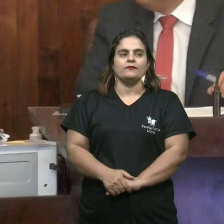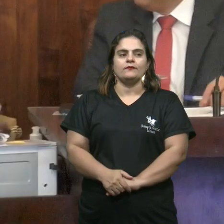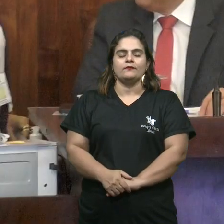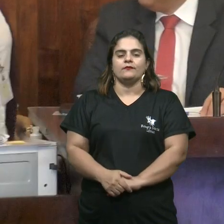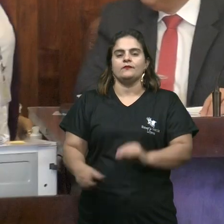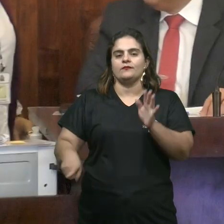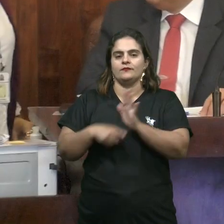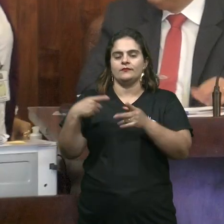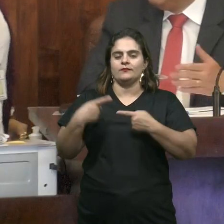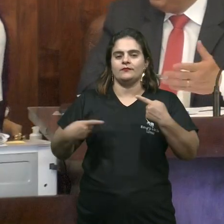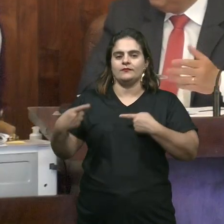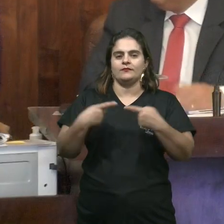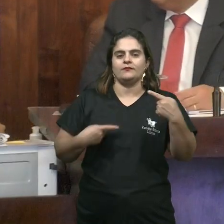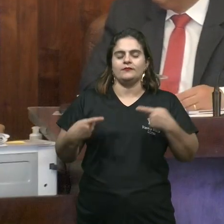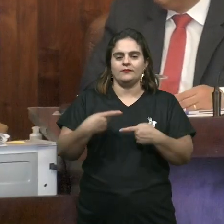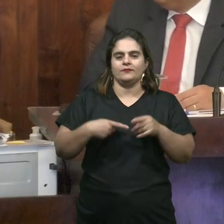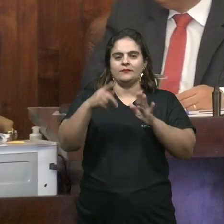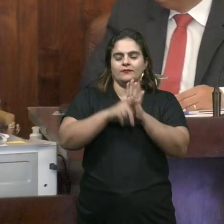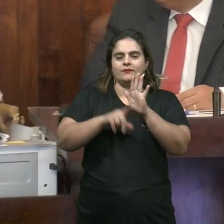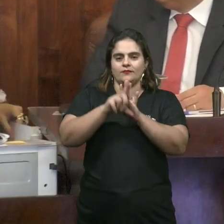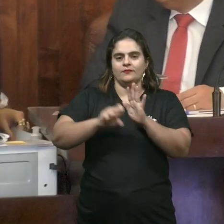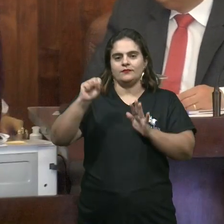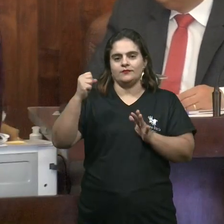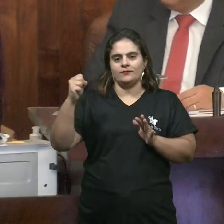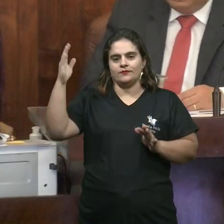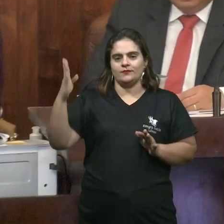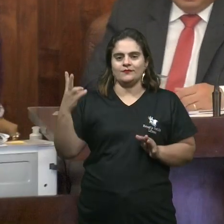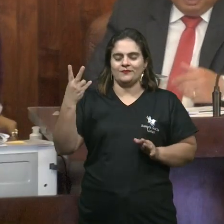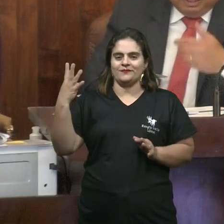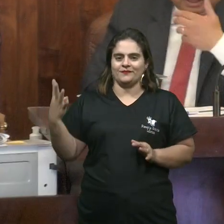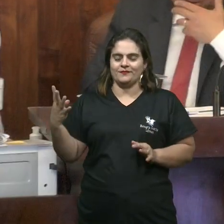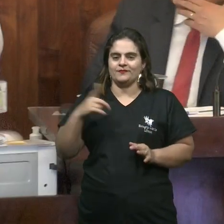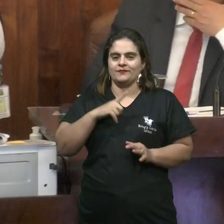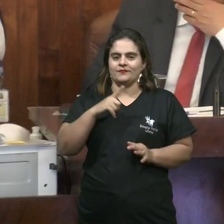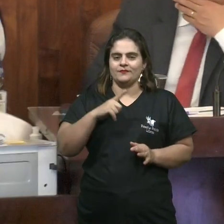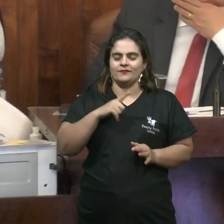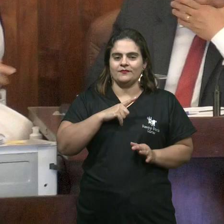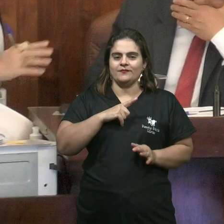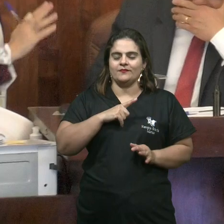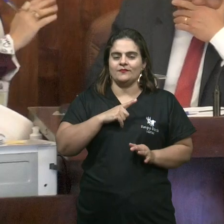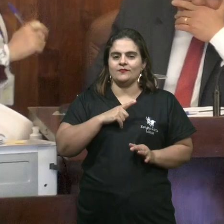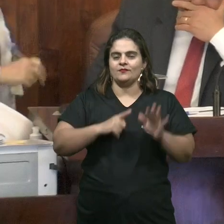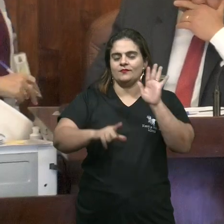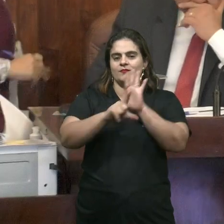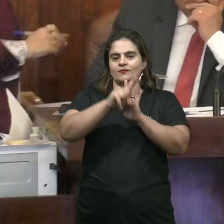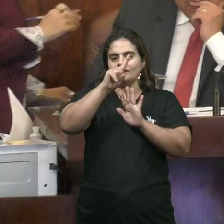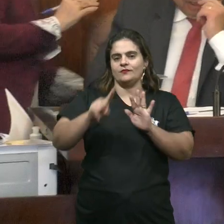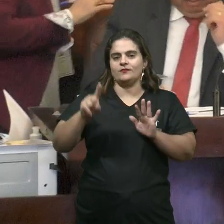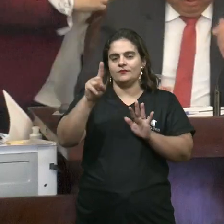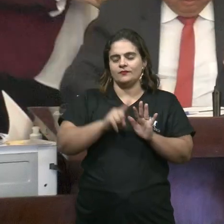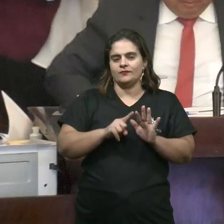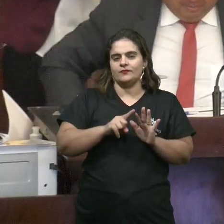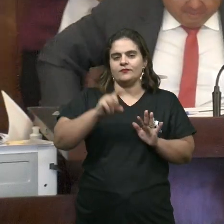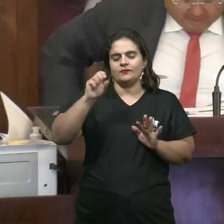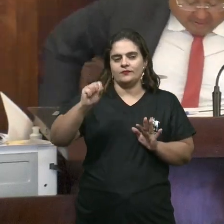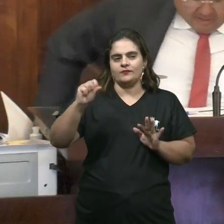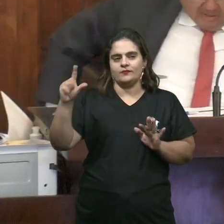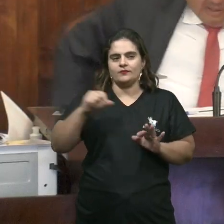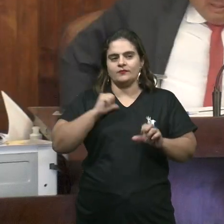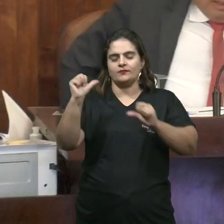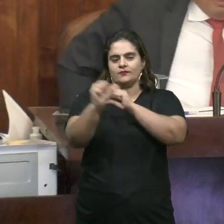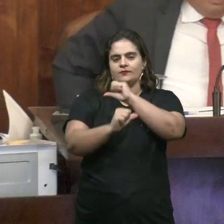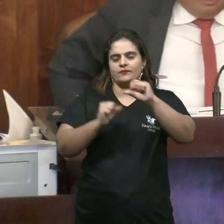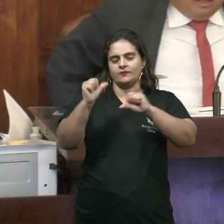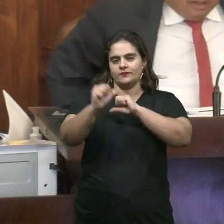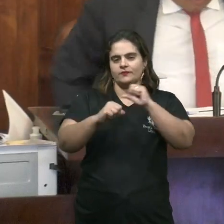Primeira discussão do projeto de 88-2024 da Prefeitura Municipal revogando a lei 8.657-2021 que ratificou o